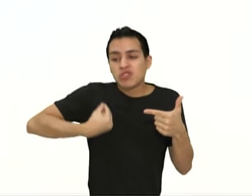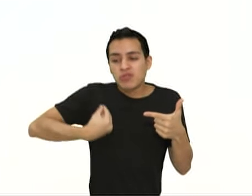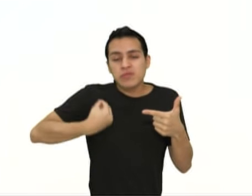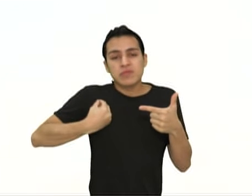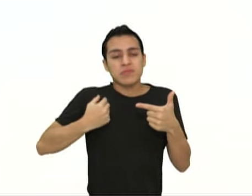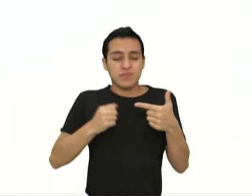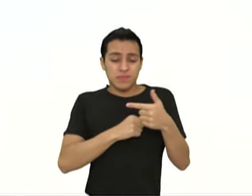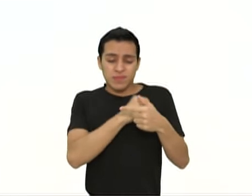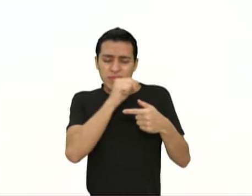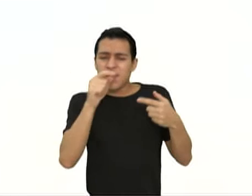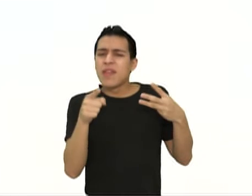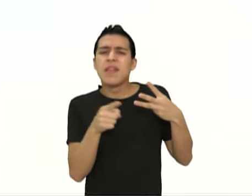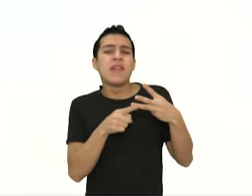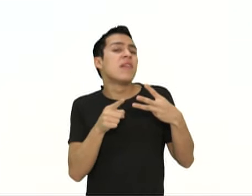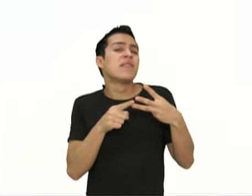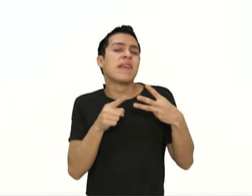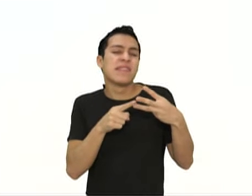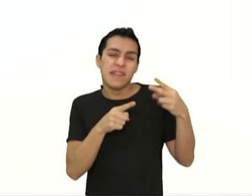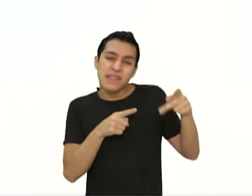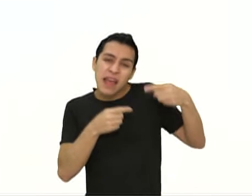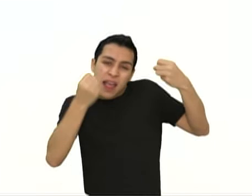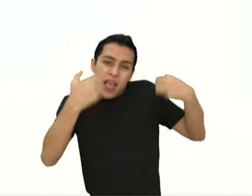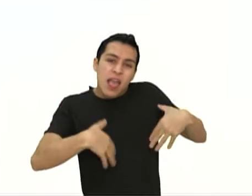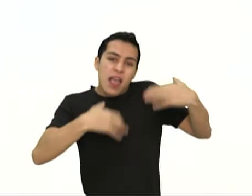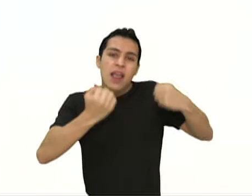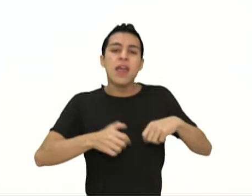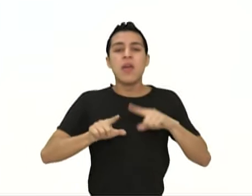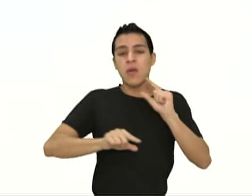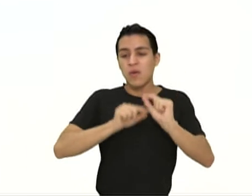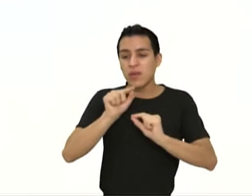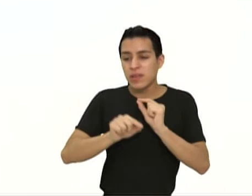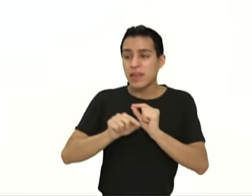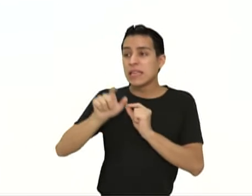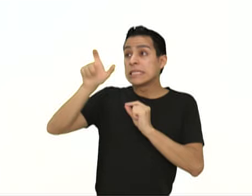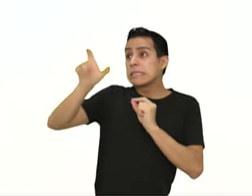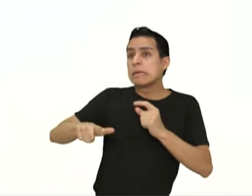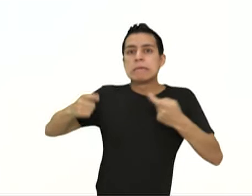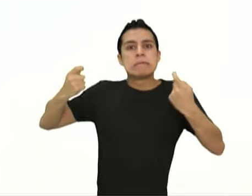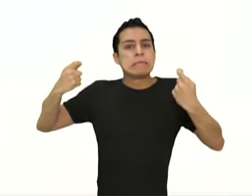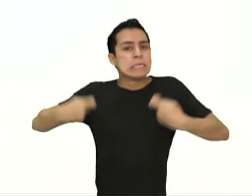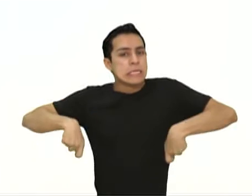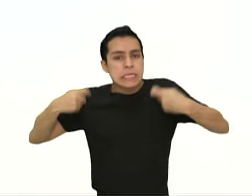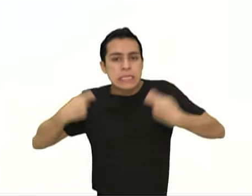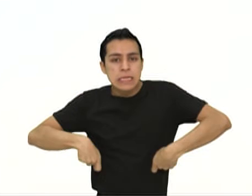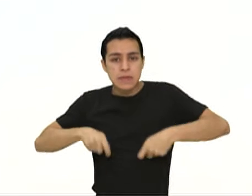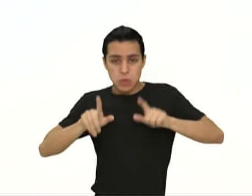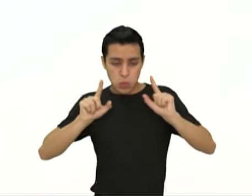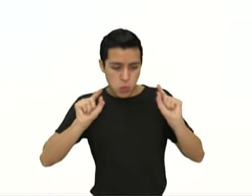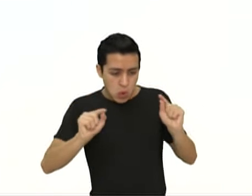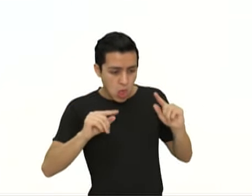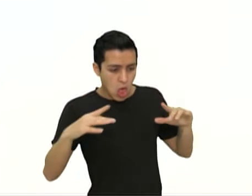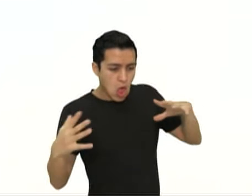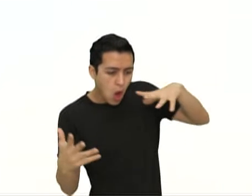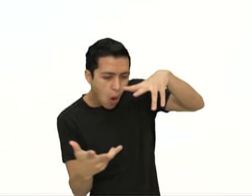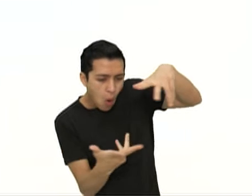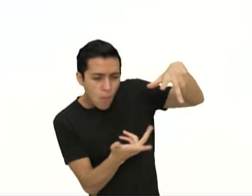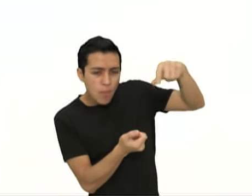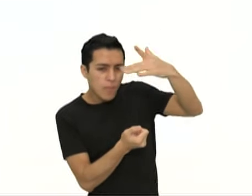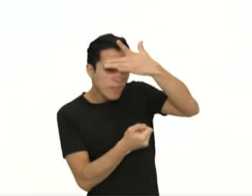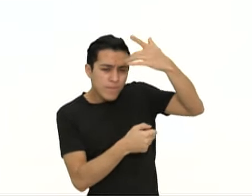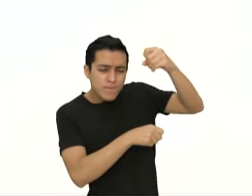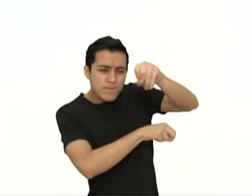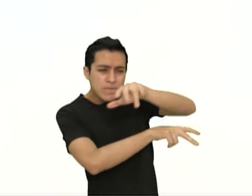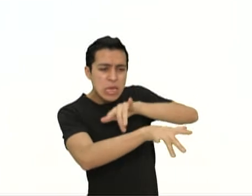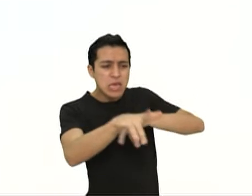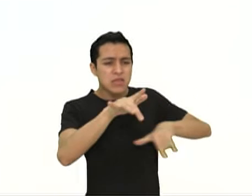Por terceiro, o terceiro argumento que ele dá é o ser necessário, tá? Onde ele diz ali, ó, enquanto o mundo e os seres